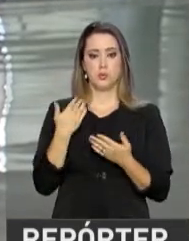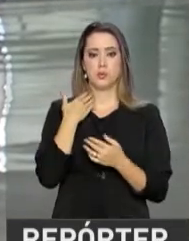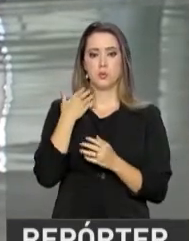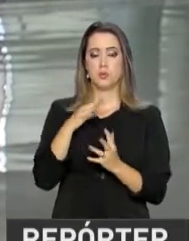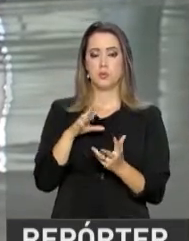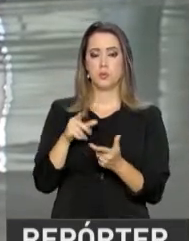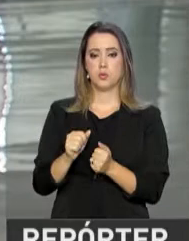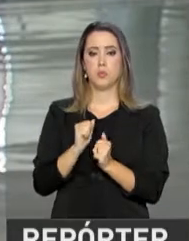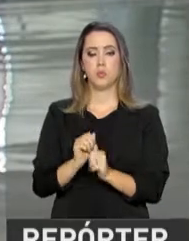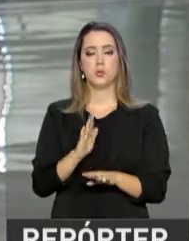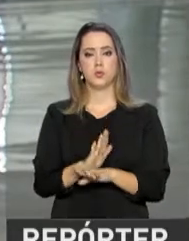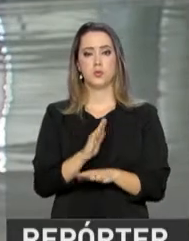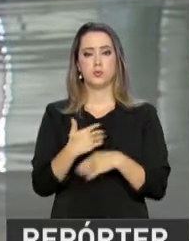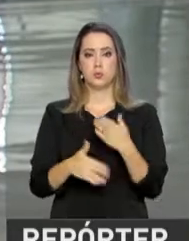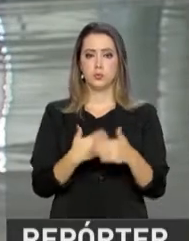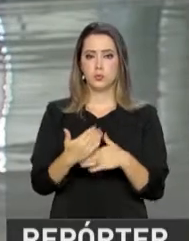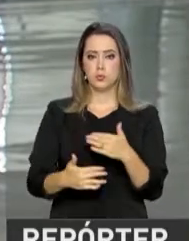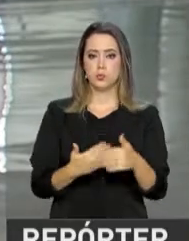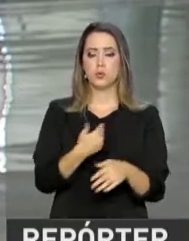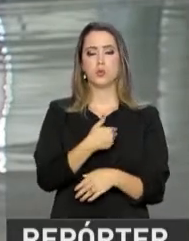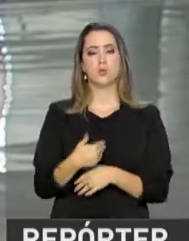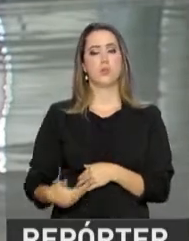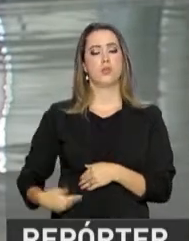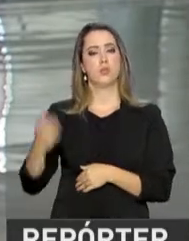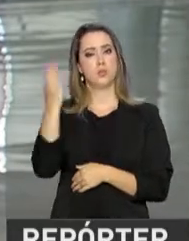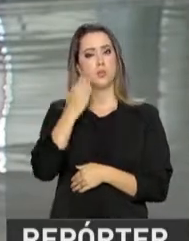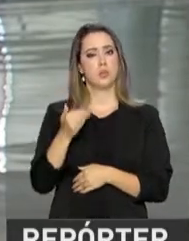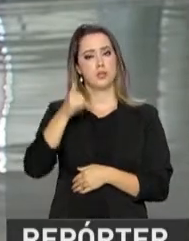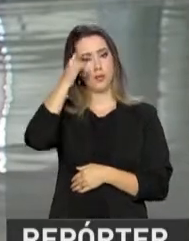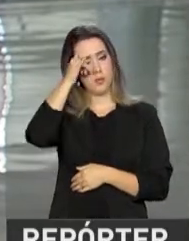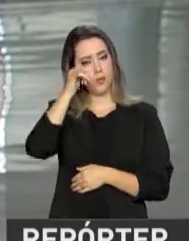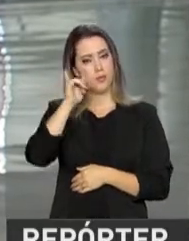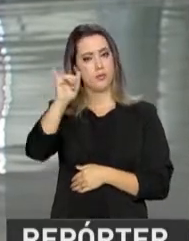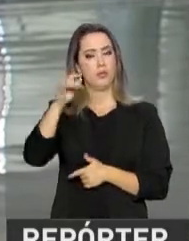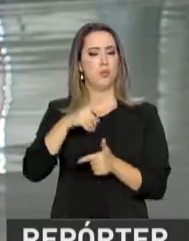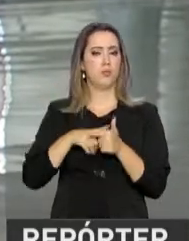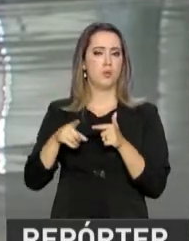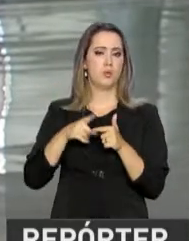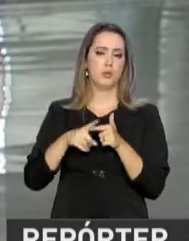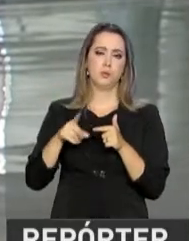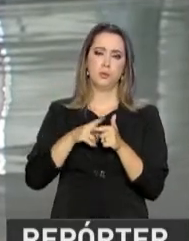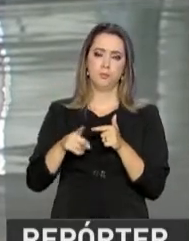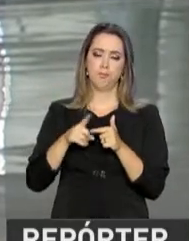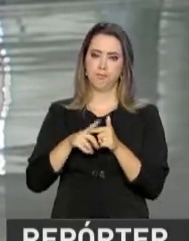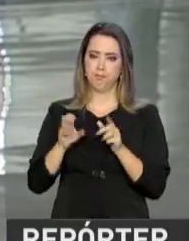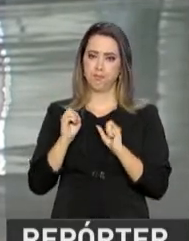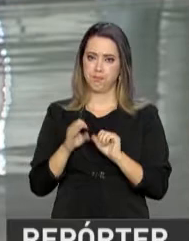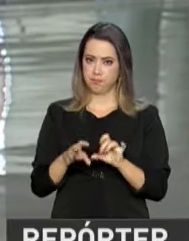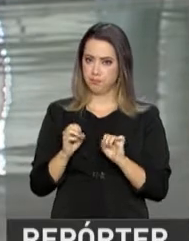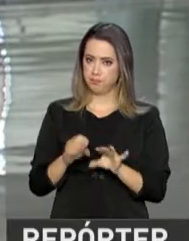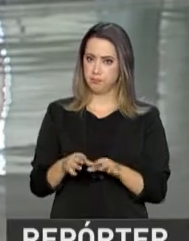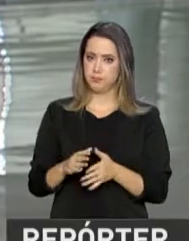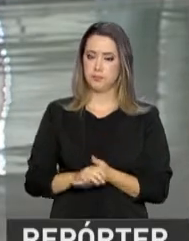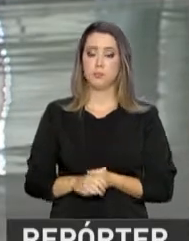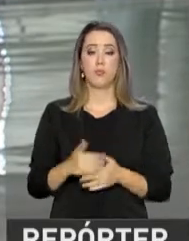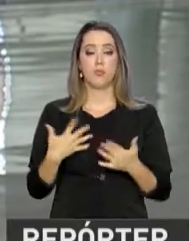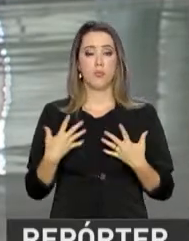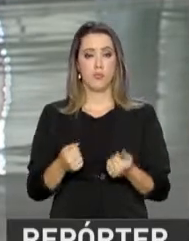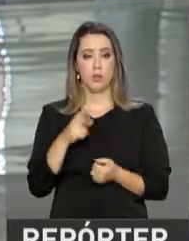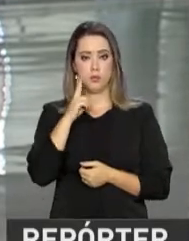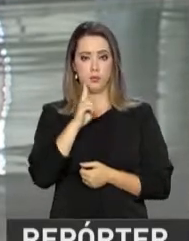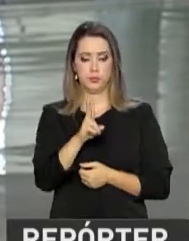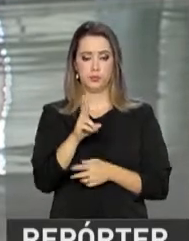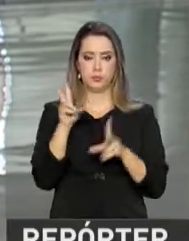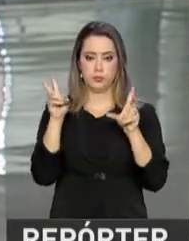podem ajudar o governo brasileiro a combater um dos principais problemas na educação do país vamos ouvir